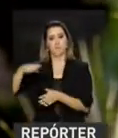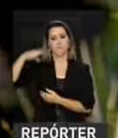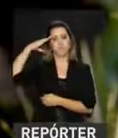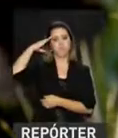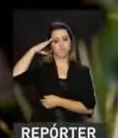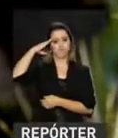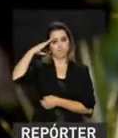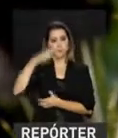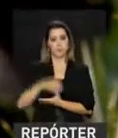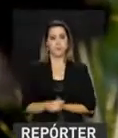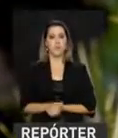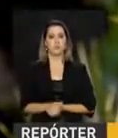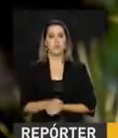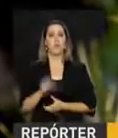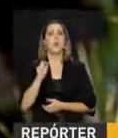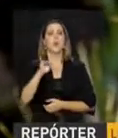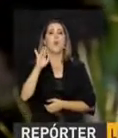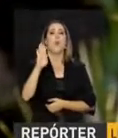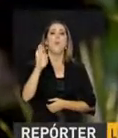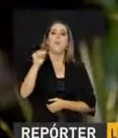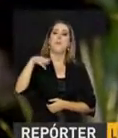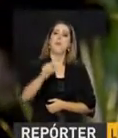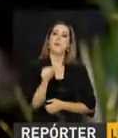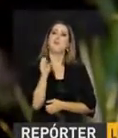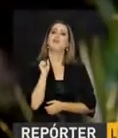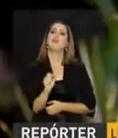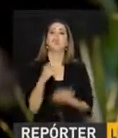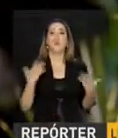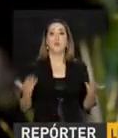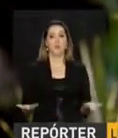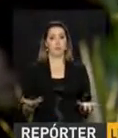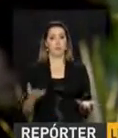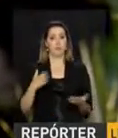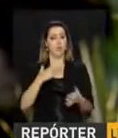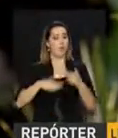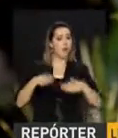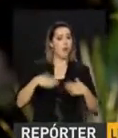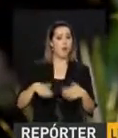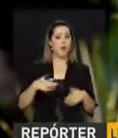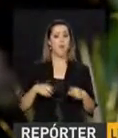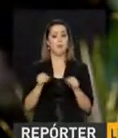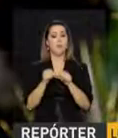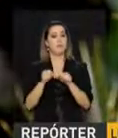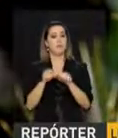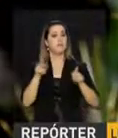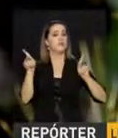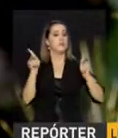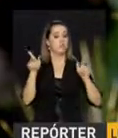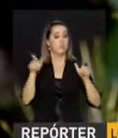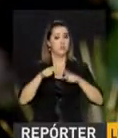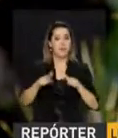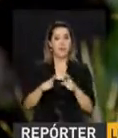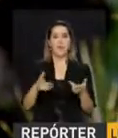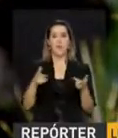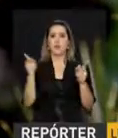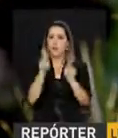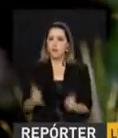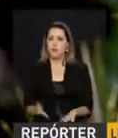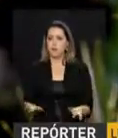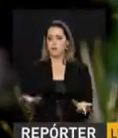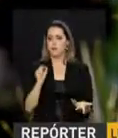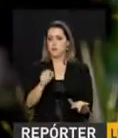o IBAMA quer? O que o Estado brasileiro quer? A tranquilidade para ele poder fazer o seu trabalho. Né? Nós